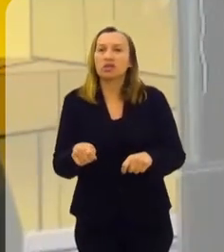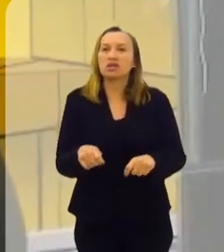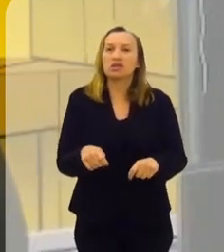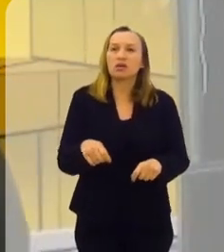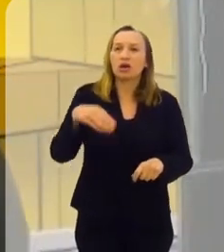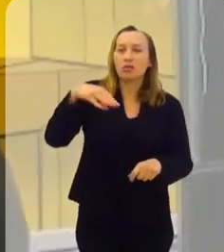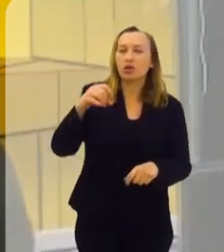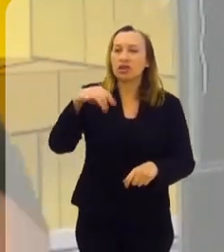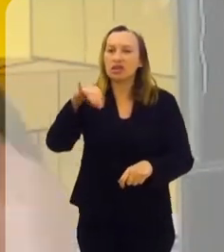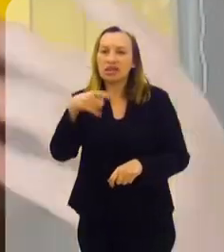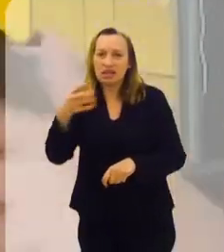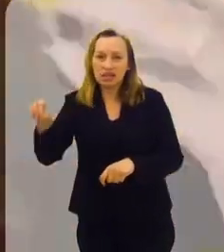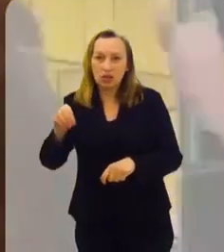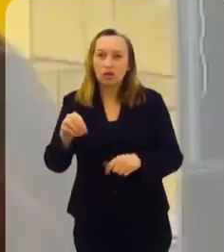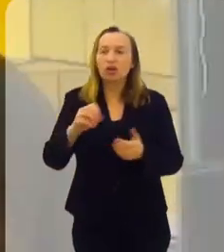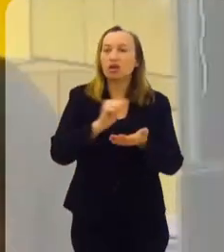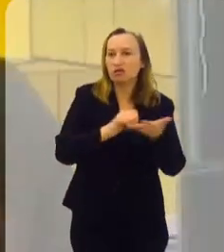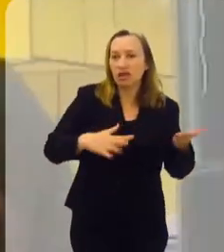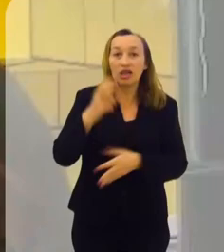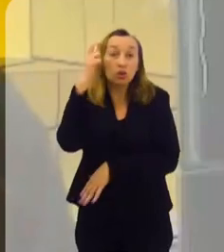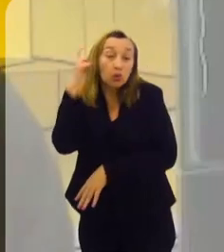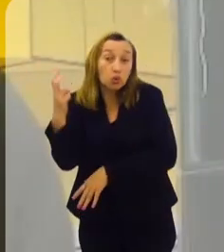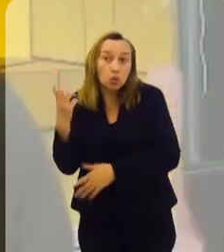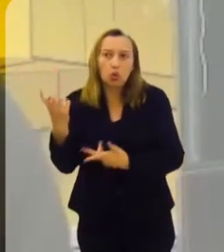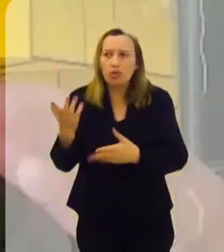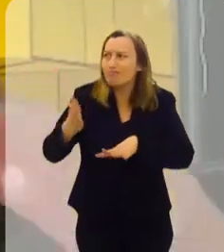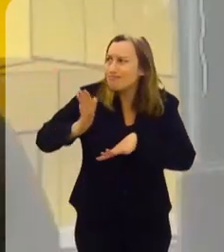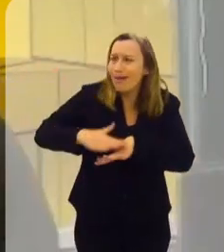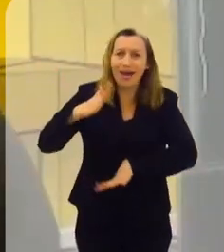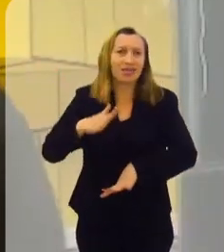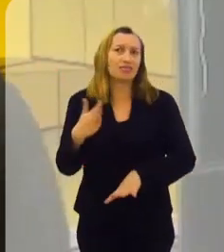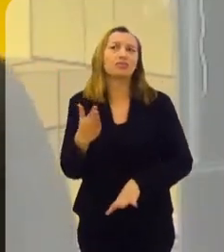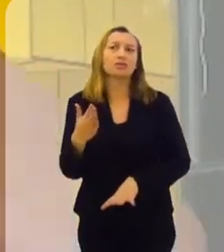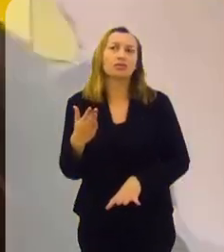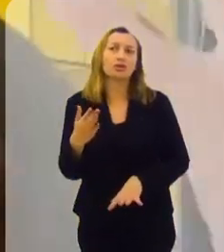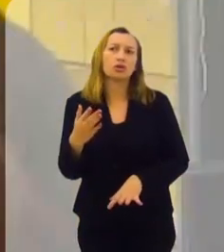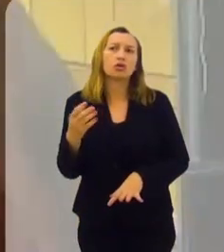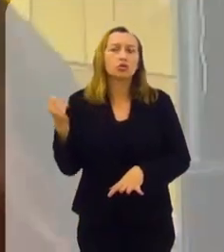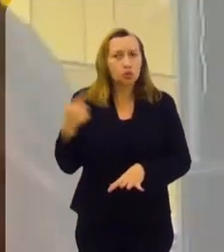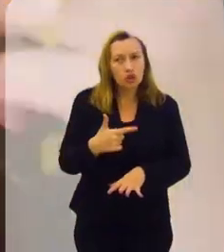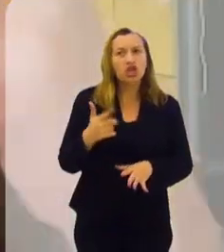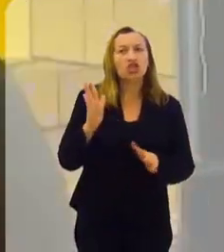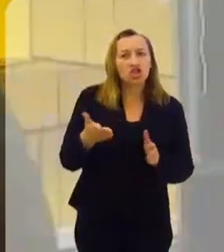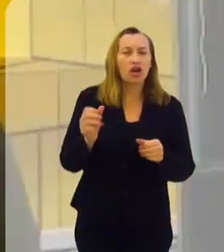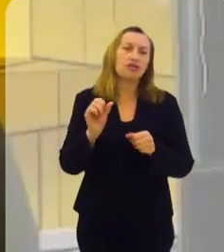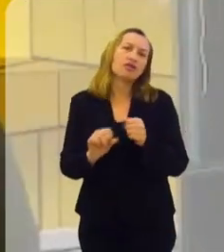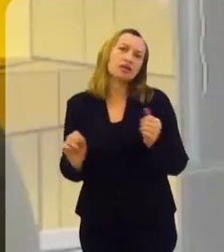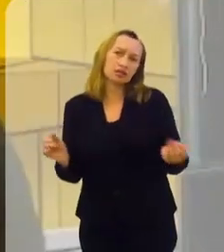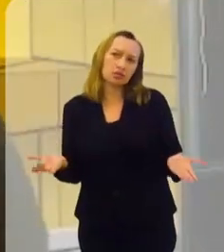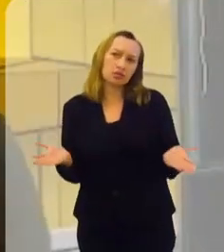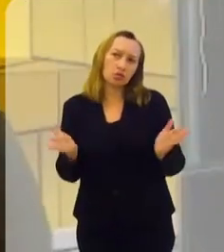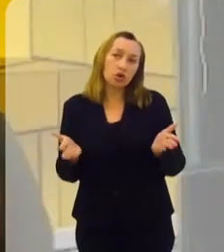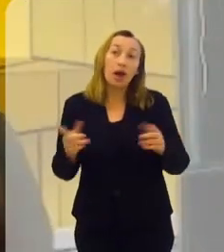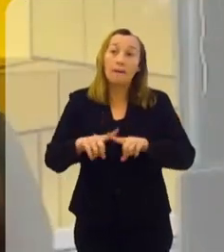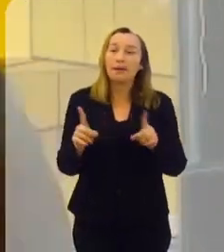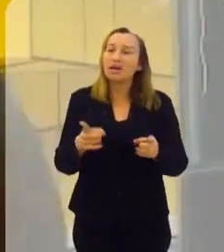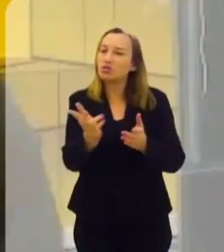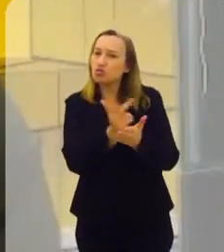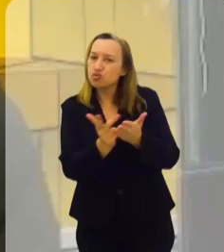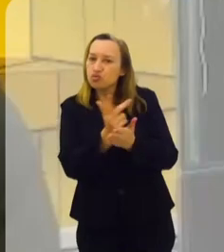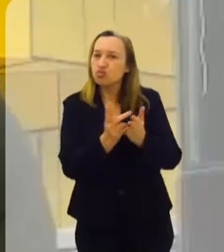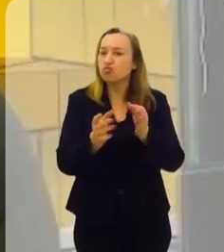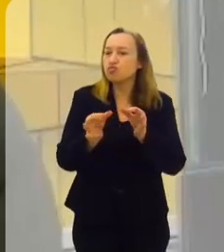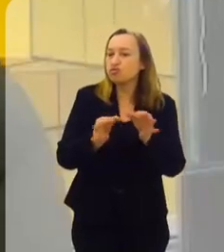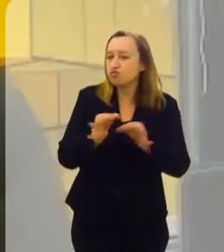potencial da monetização das atividades de cultura é muito maior do que o que a gente já faz hoje. Mas acho